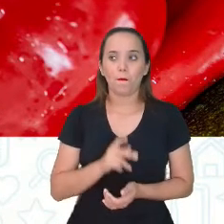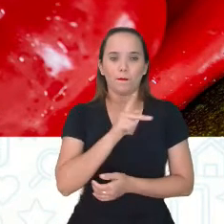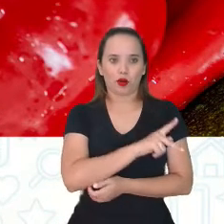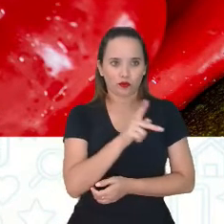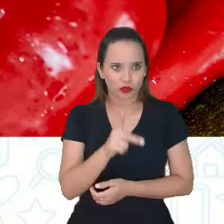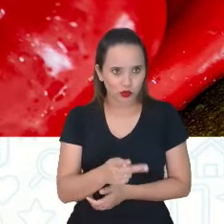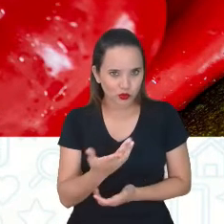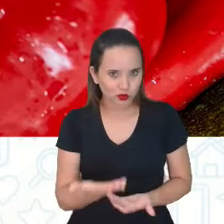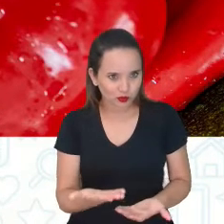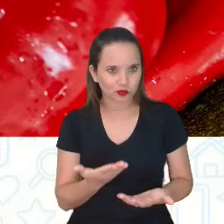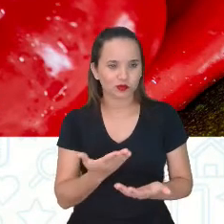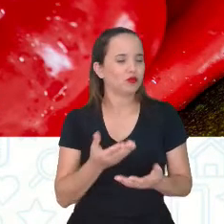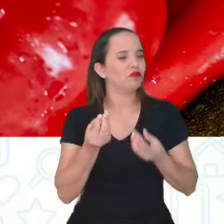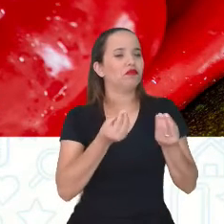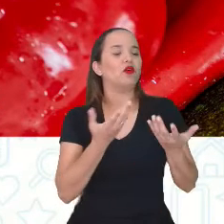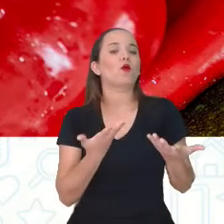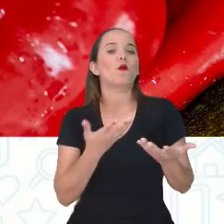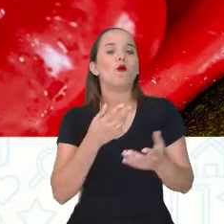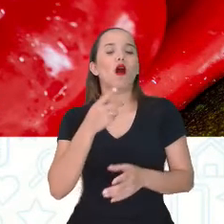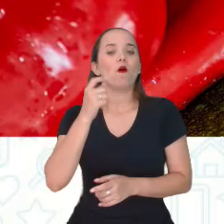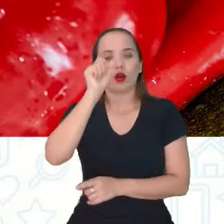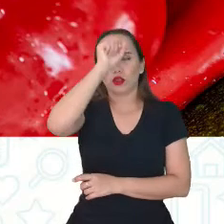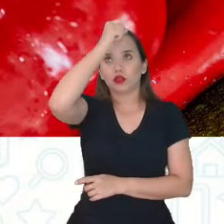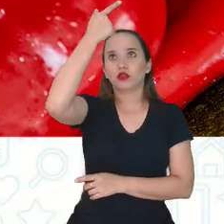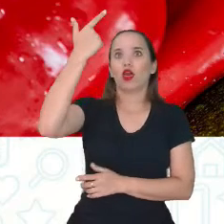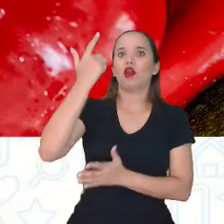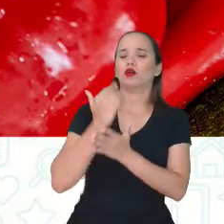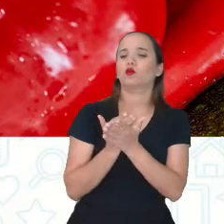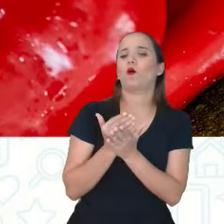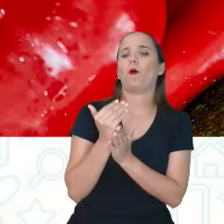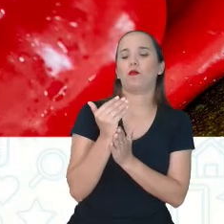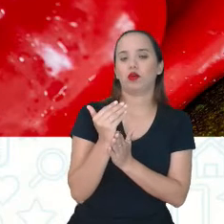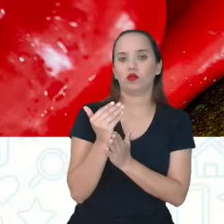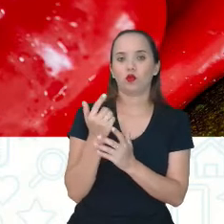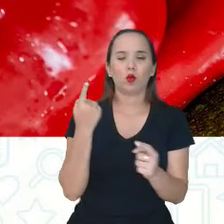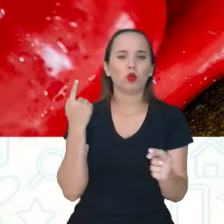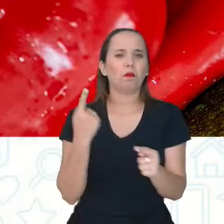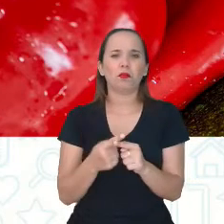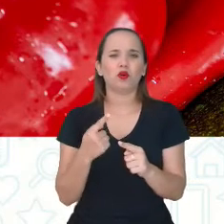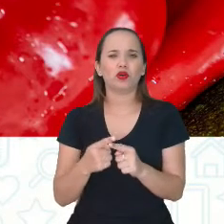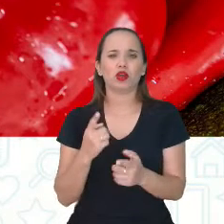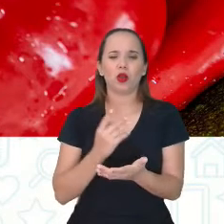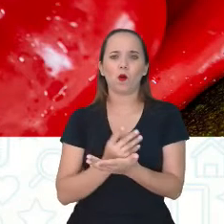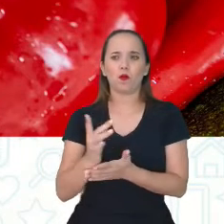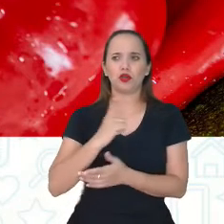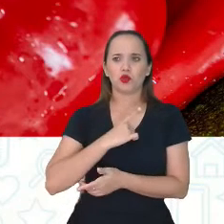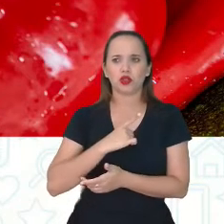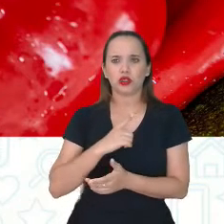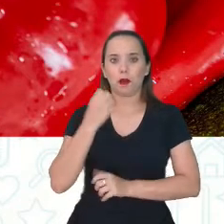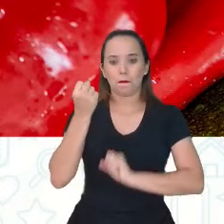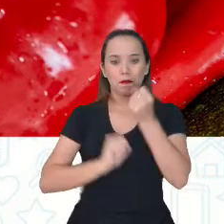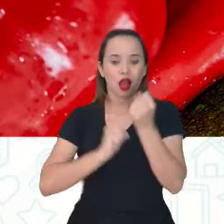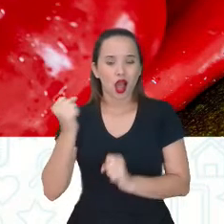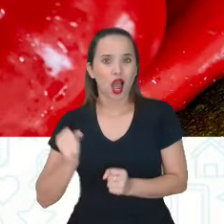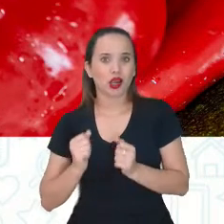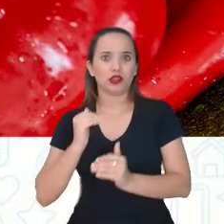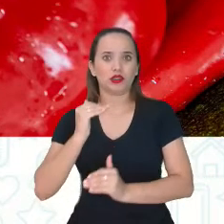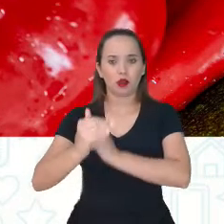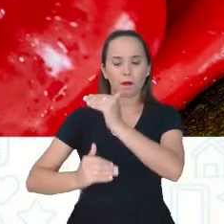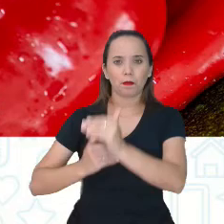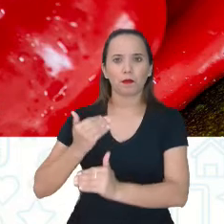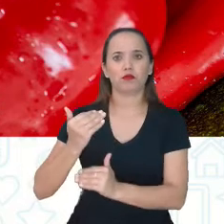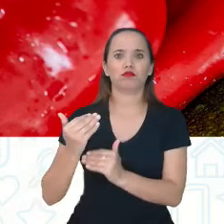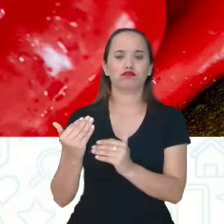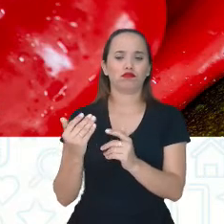Professor, melhor dizendo, qual seria a ideia inicial, né? Por que o pessoal começou a trazer máquinas, modernizar essas áreas do